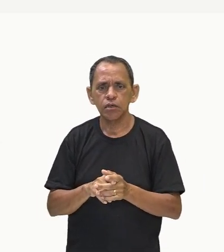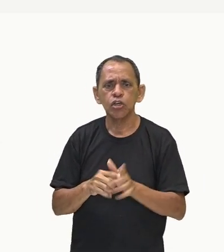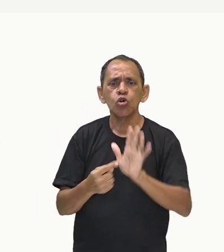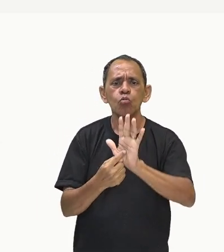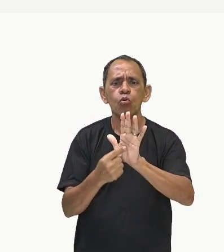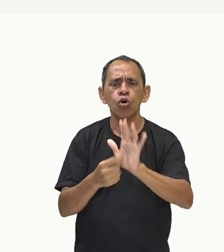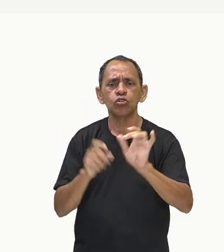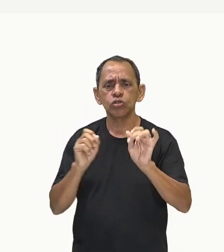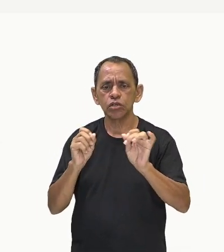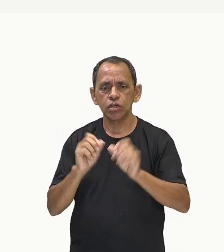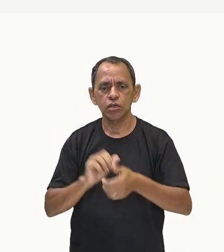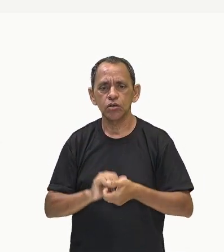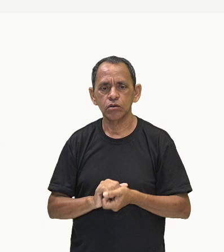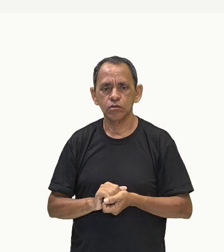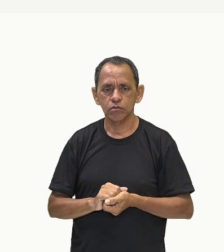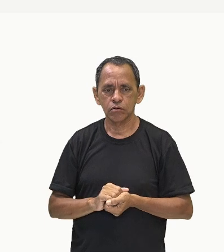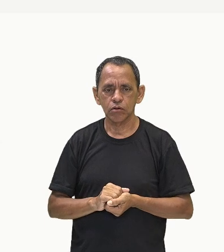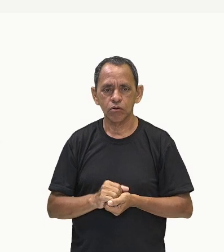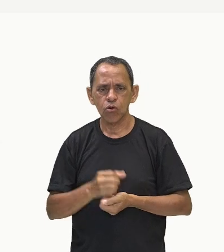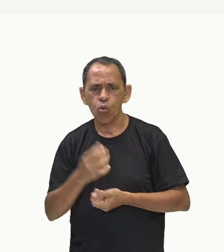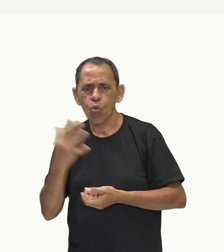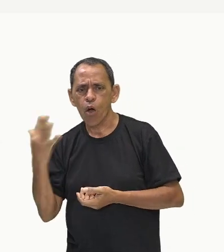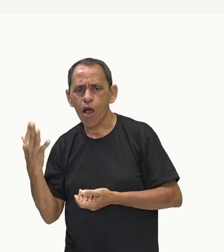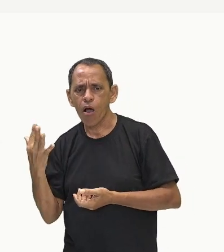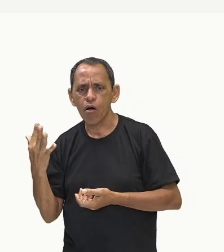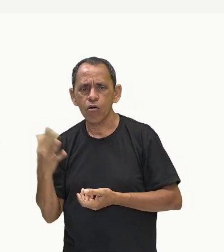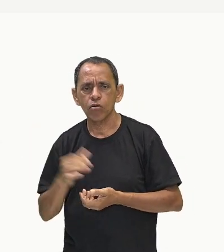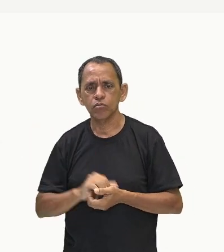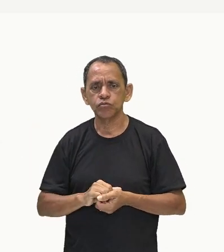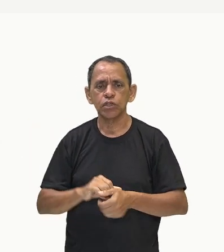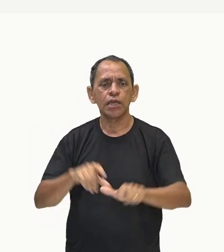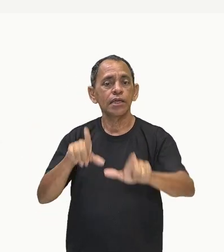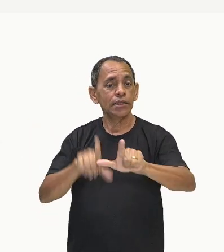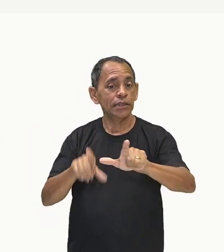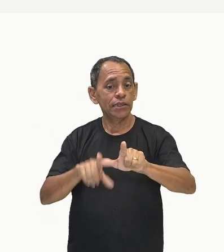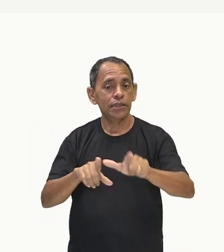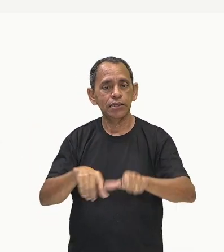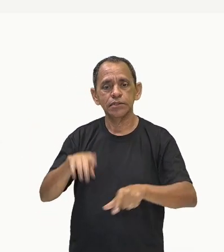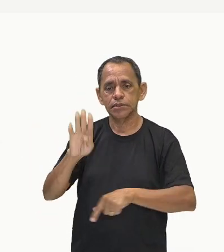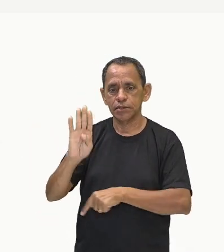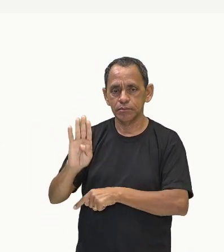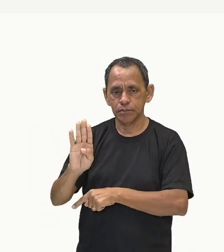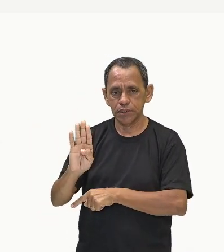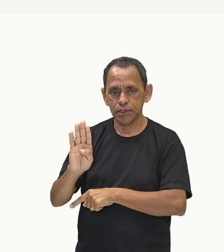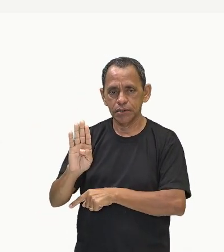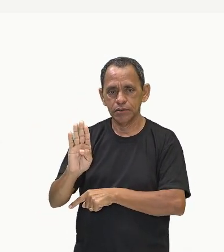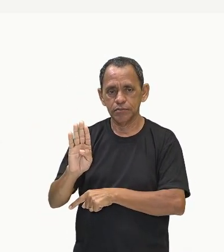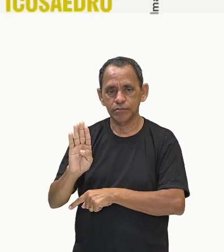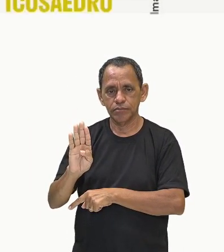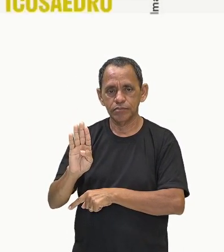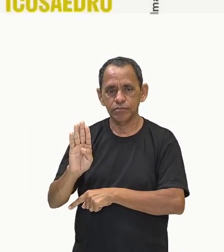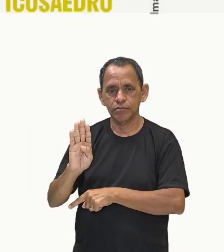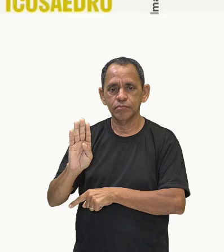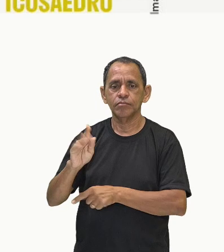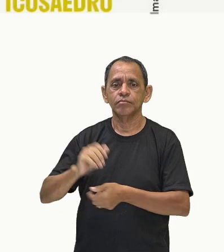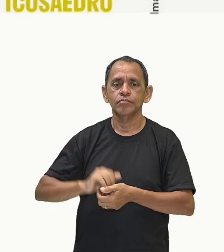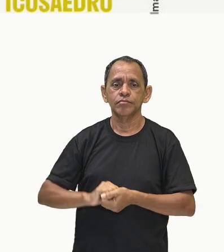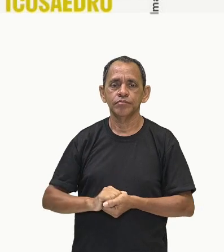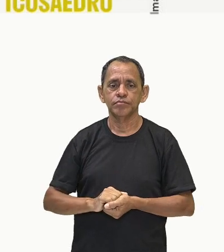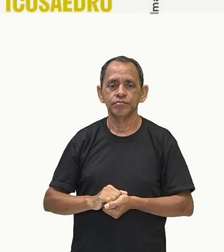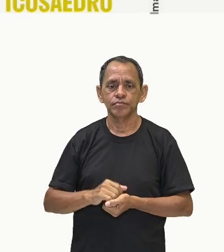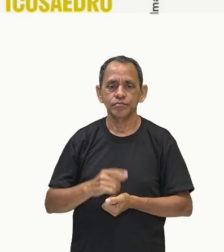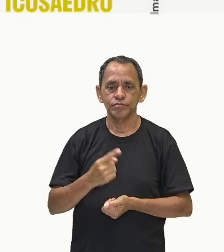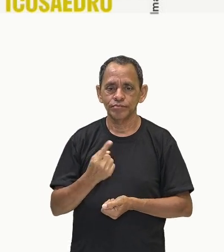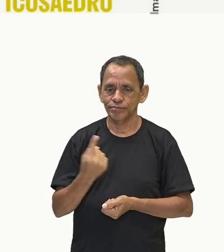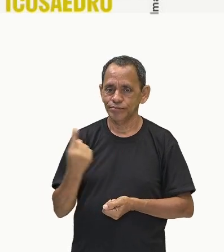que é composto por quadrados é o nosso hexaedro. Perfeito? Então, nós temos